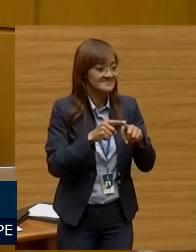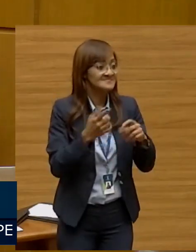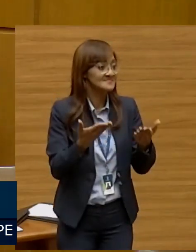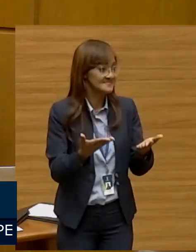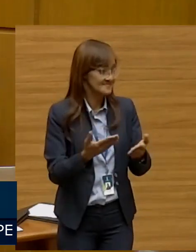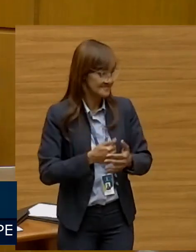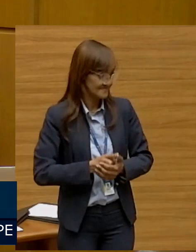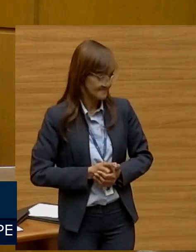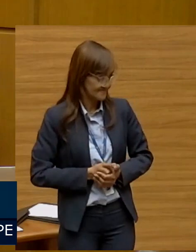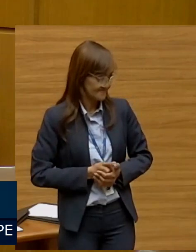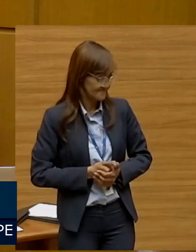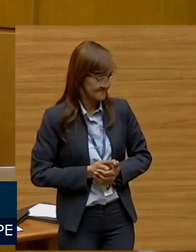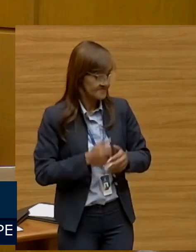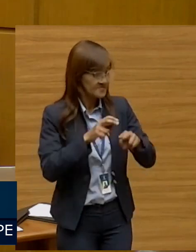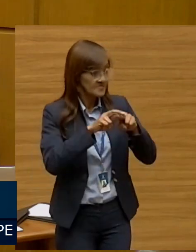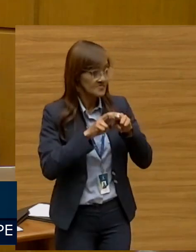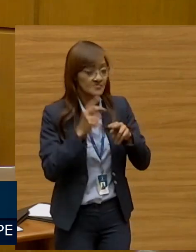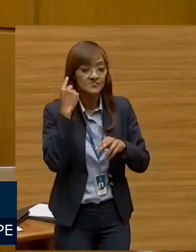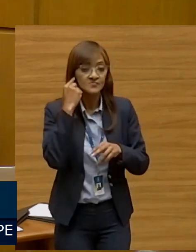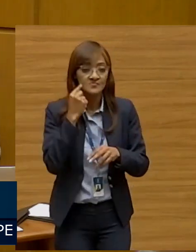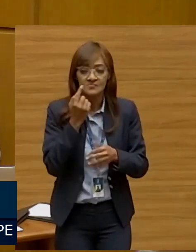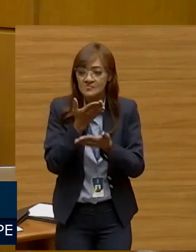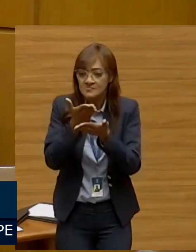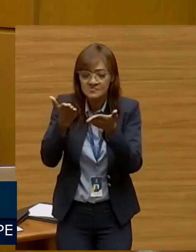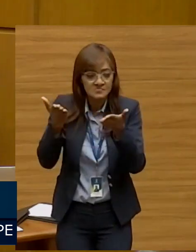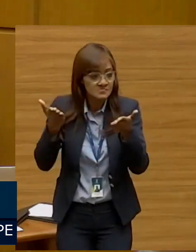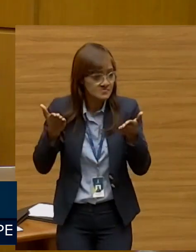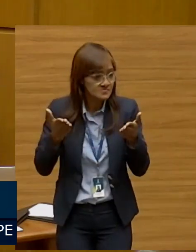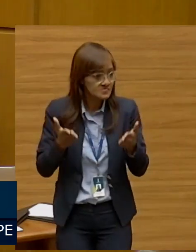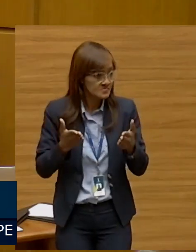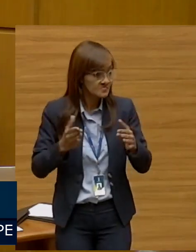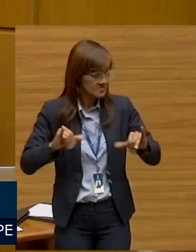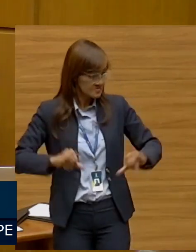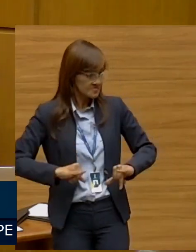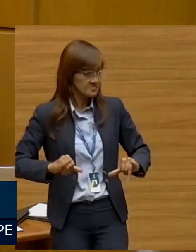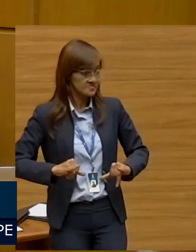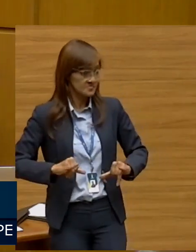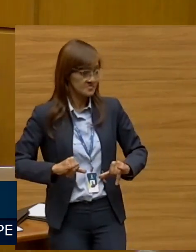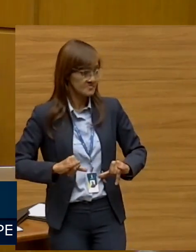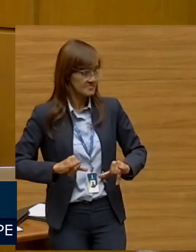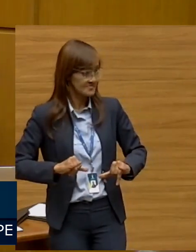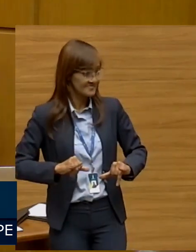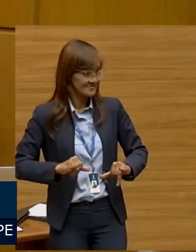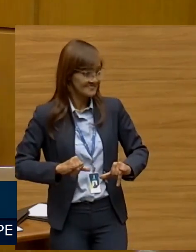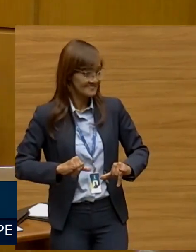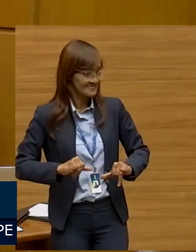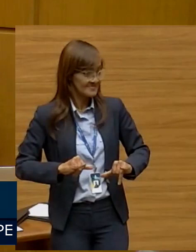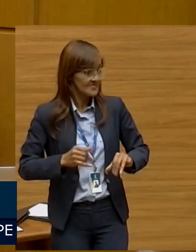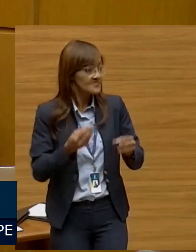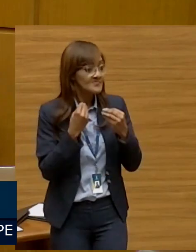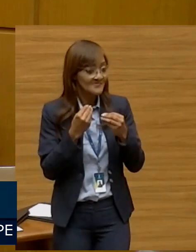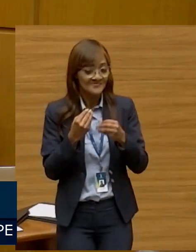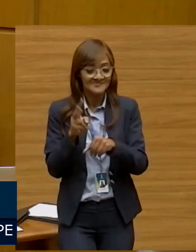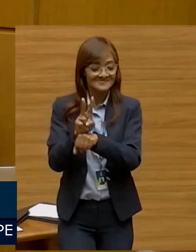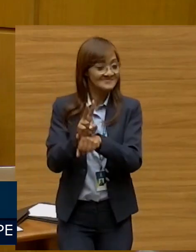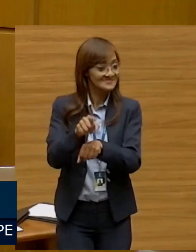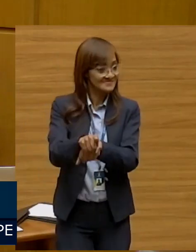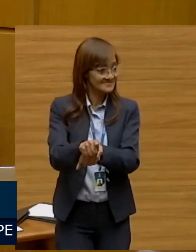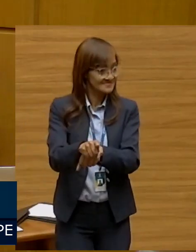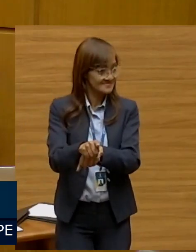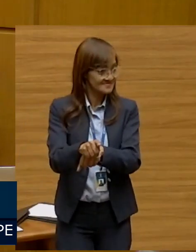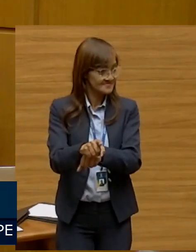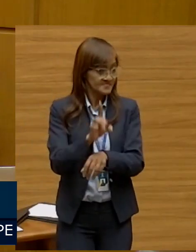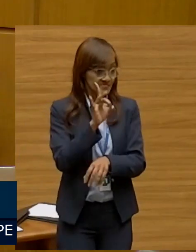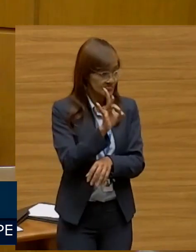partimos do pressuposto que os surdos são negligenciados no seu cuidado em saúde. Não se refere